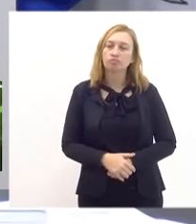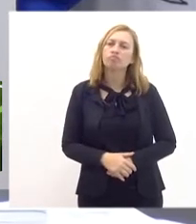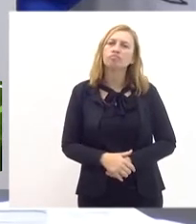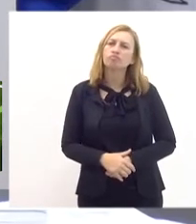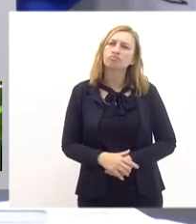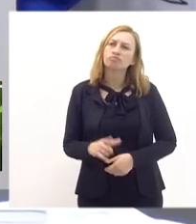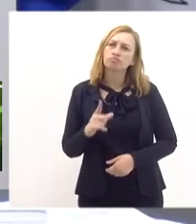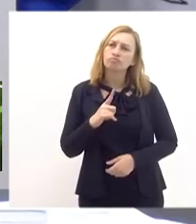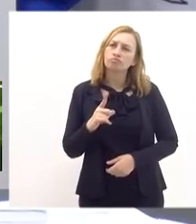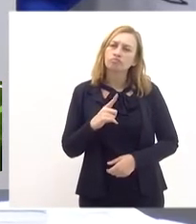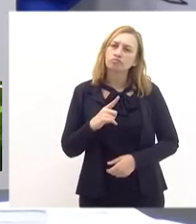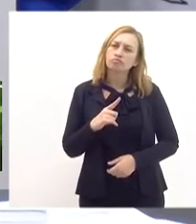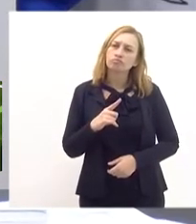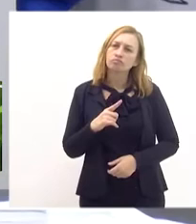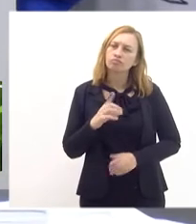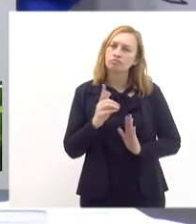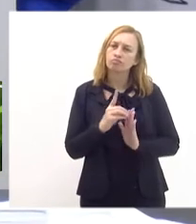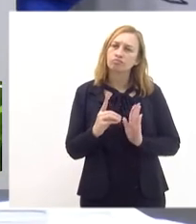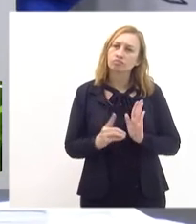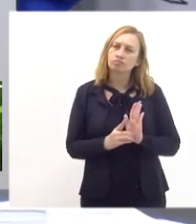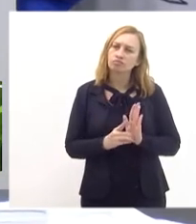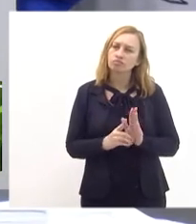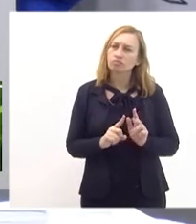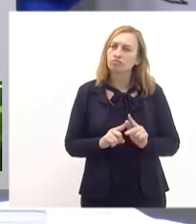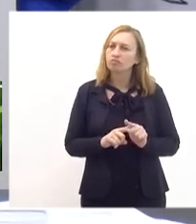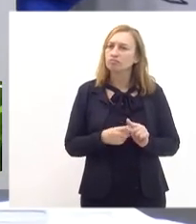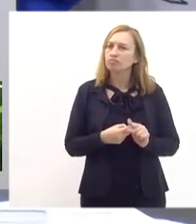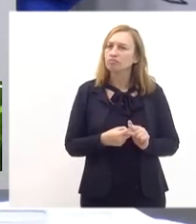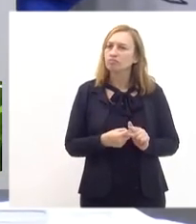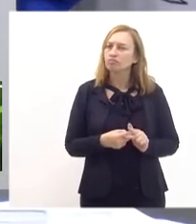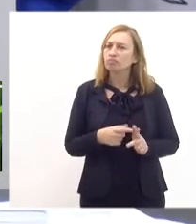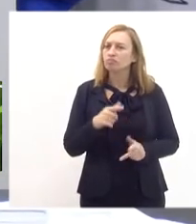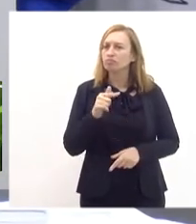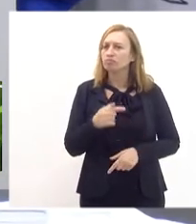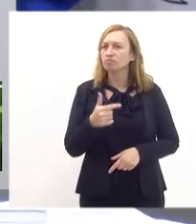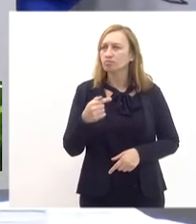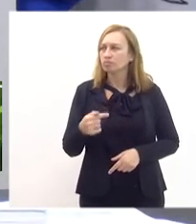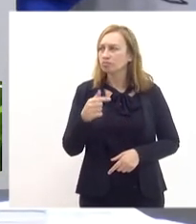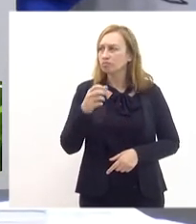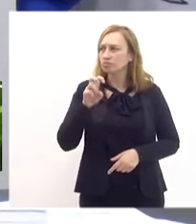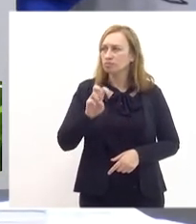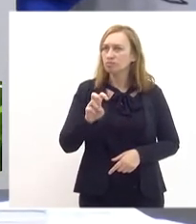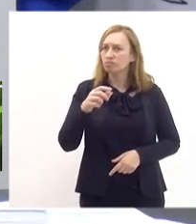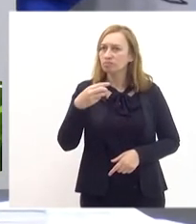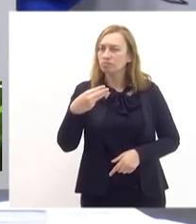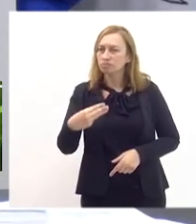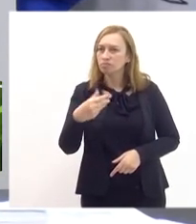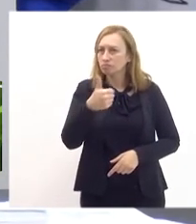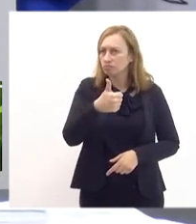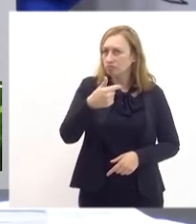surgiu uma minuta de decreto regulamentador da 7753 de 17,